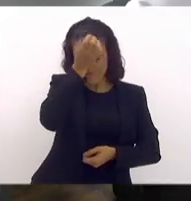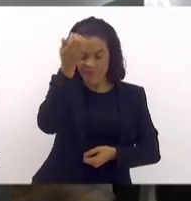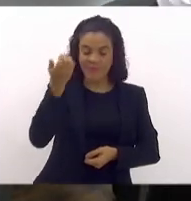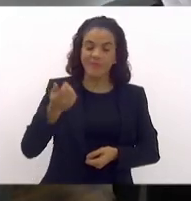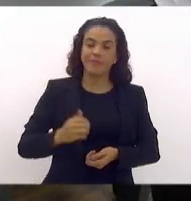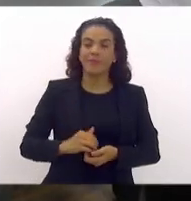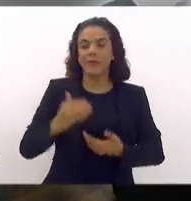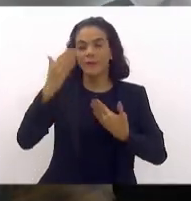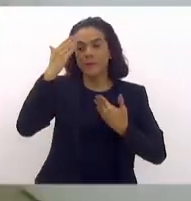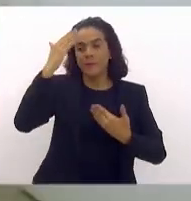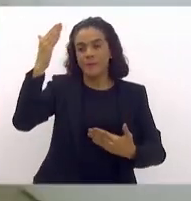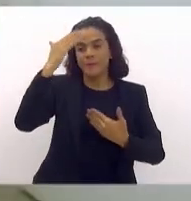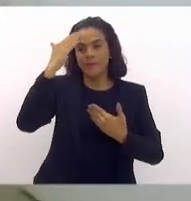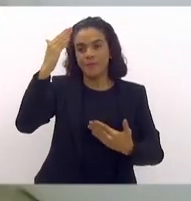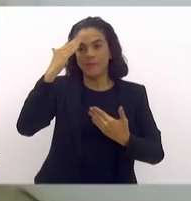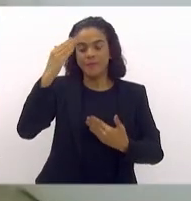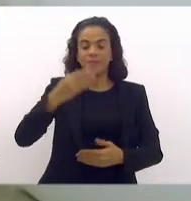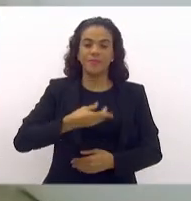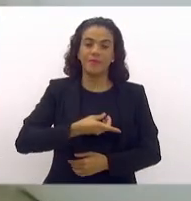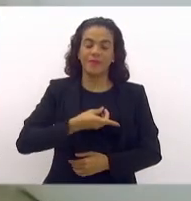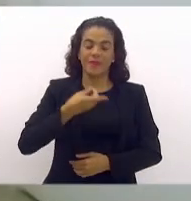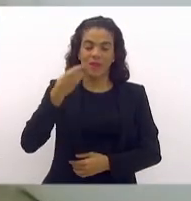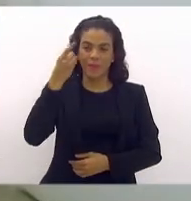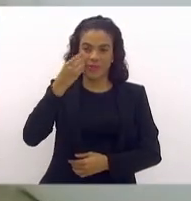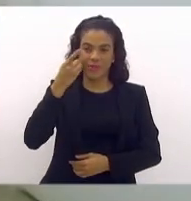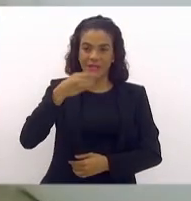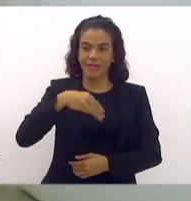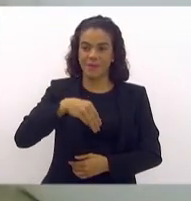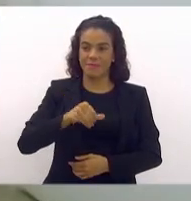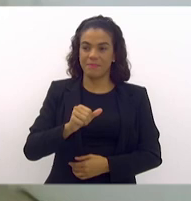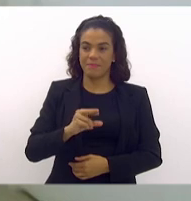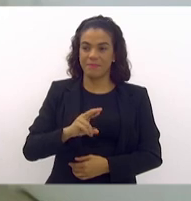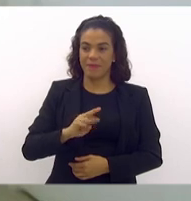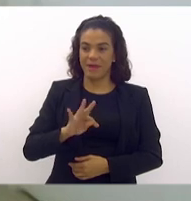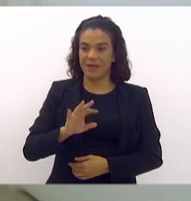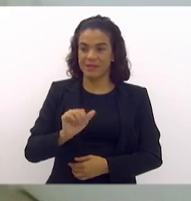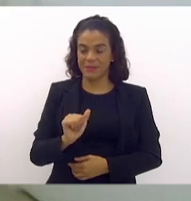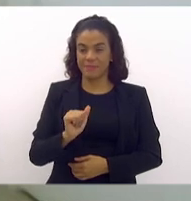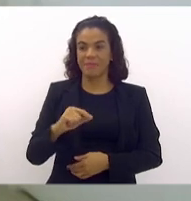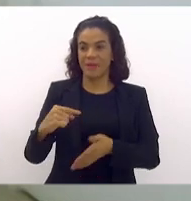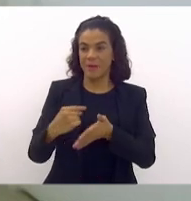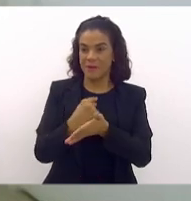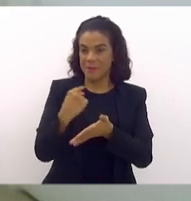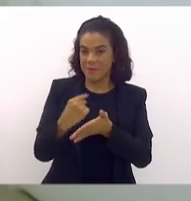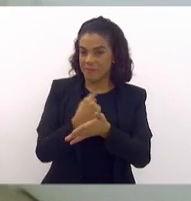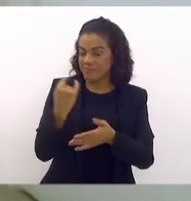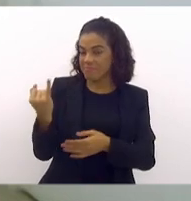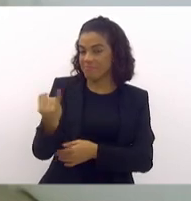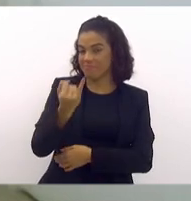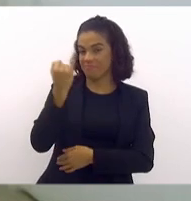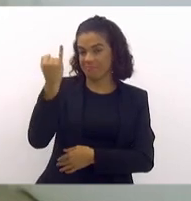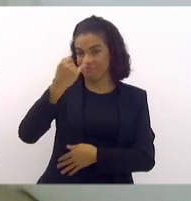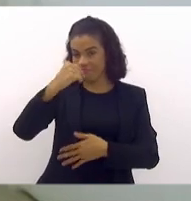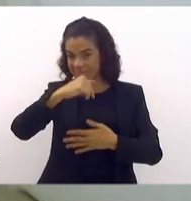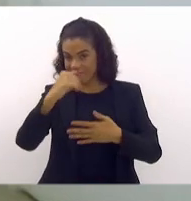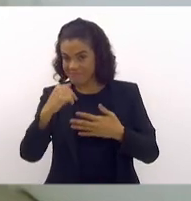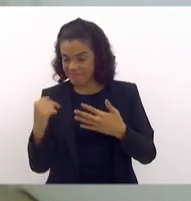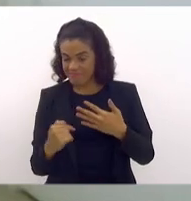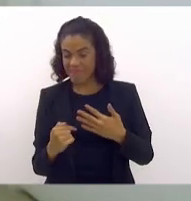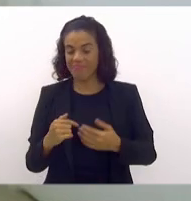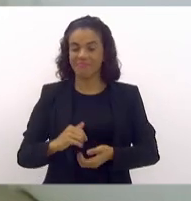Muito obrigada, deputada Marta Rocha, pelas perguntas super importantes que você